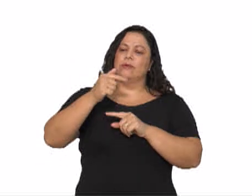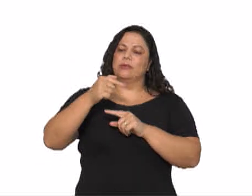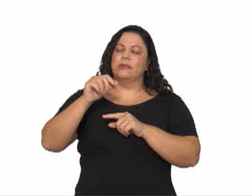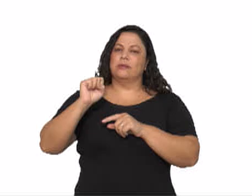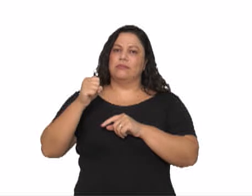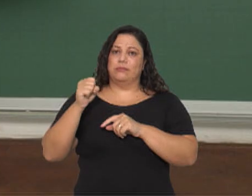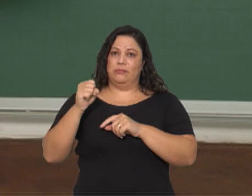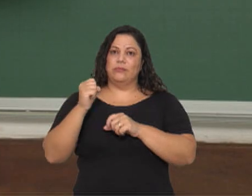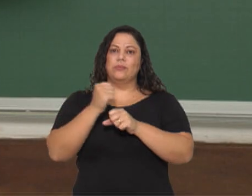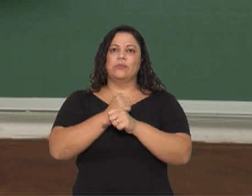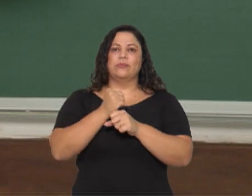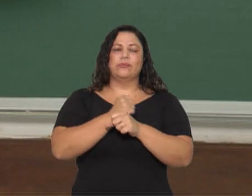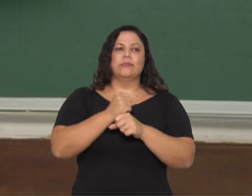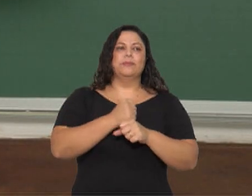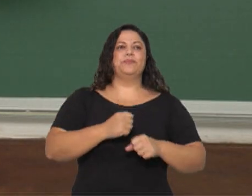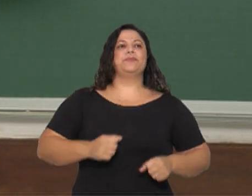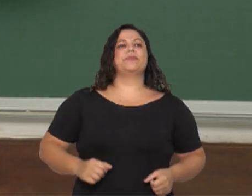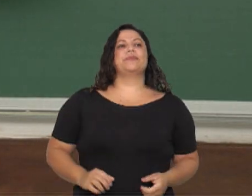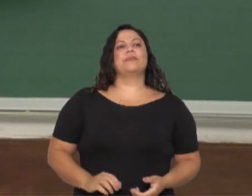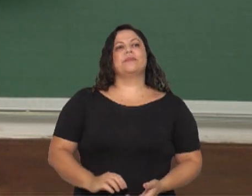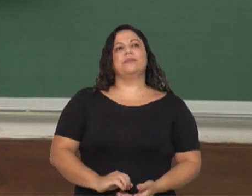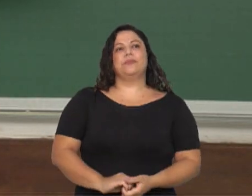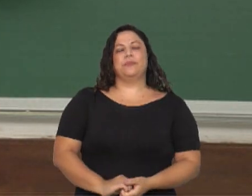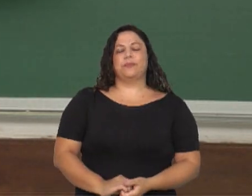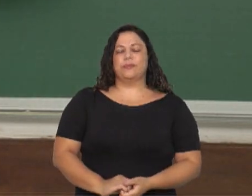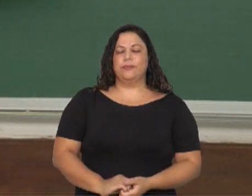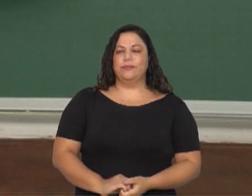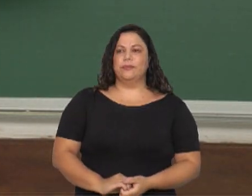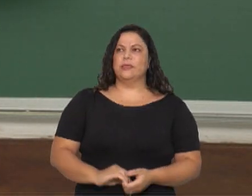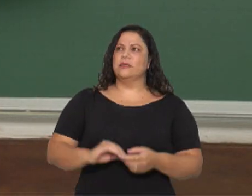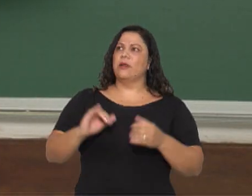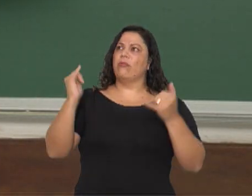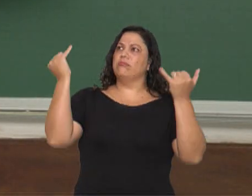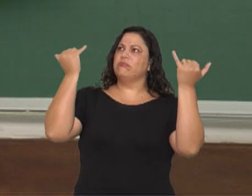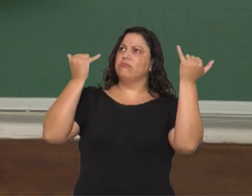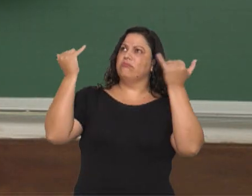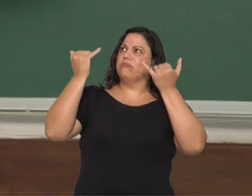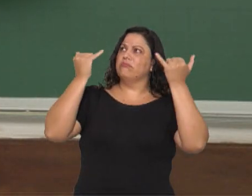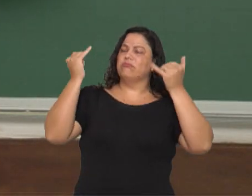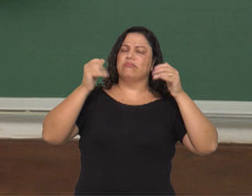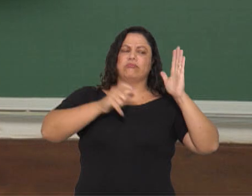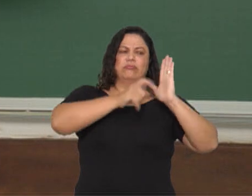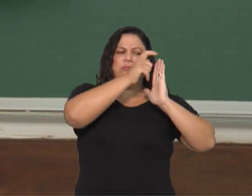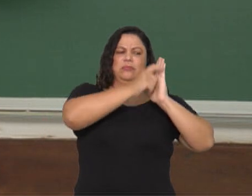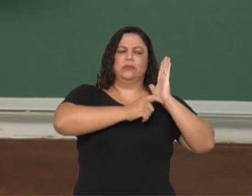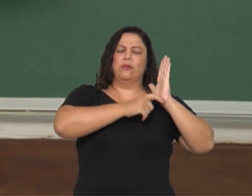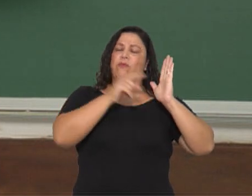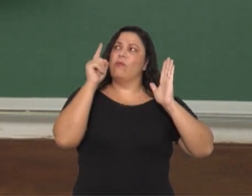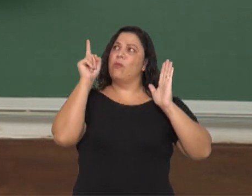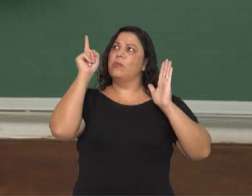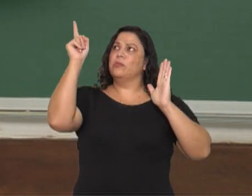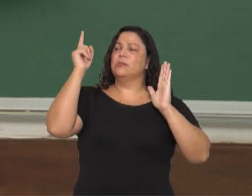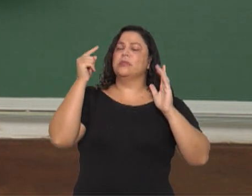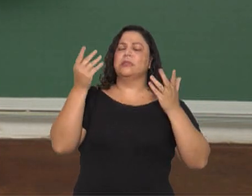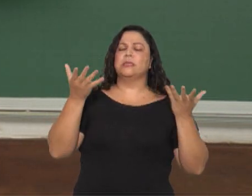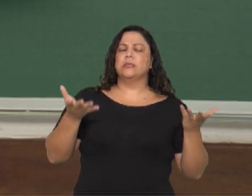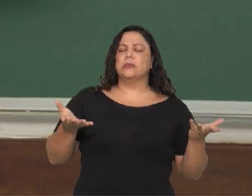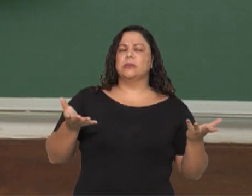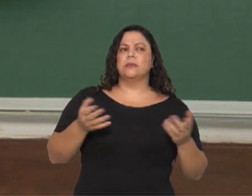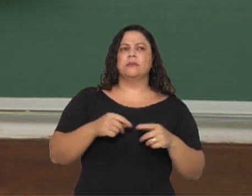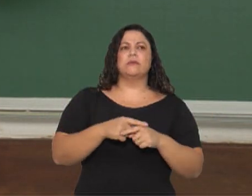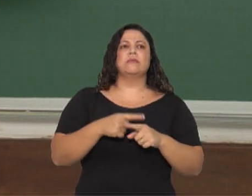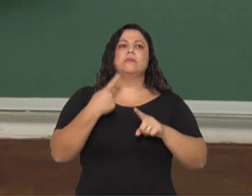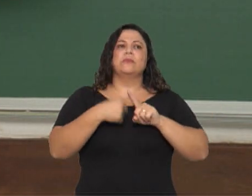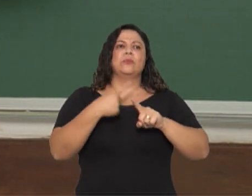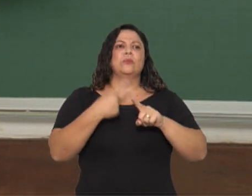1978. ¿Sí? Bueno, esa información es por el motivo de que,